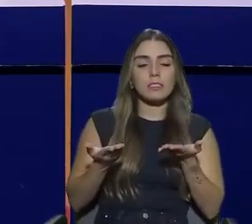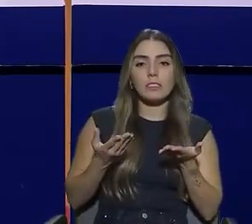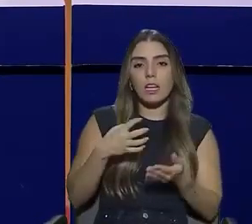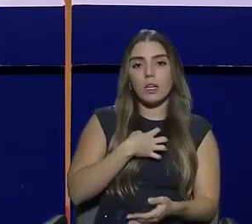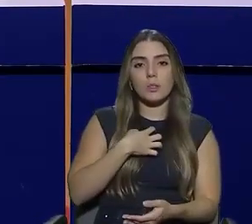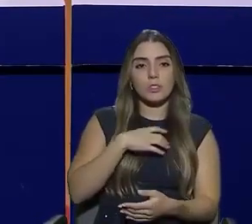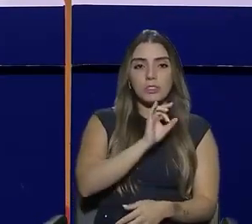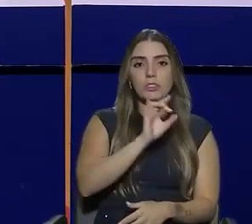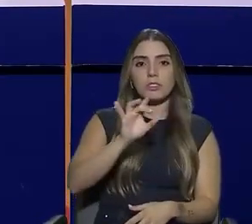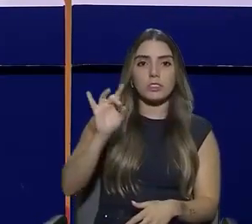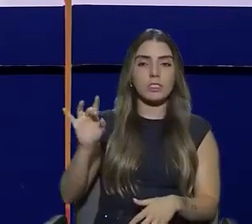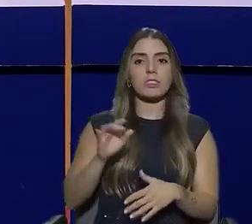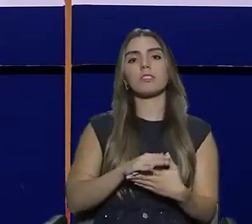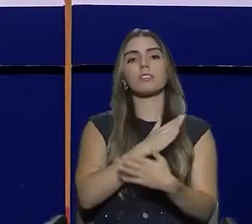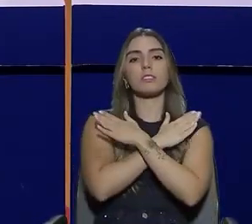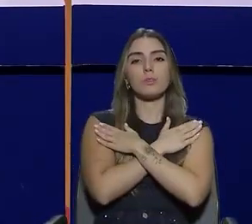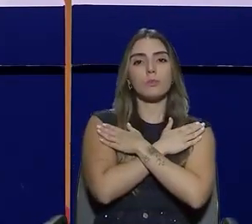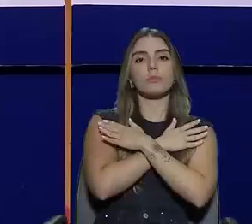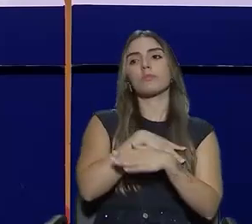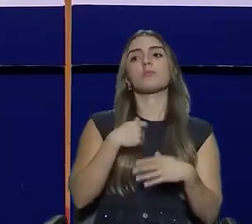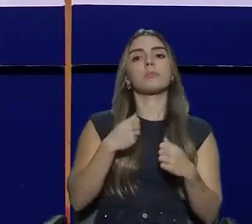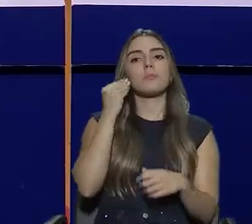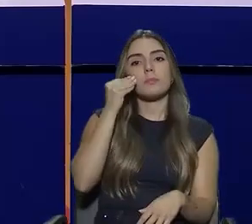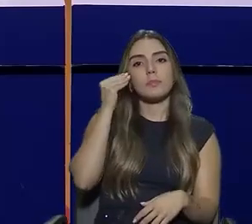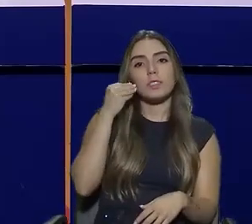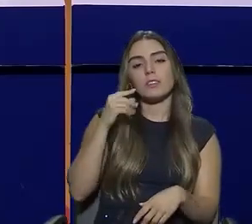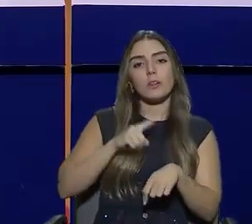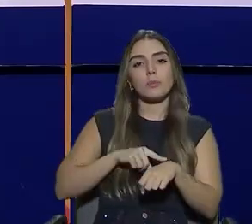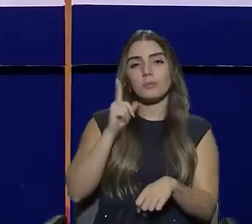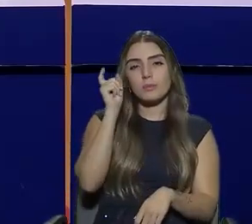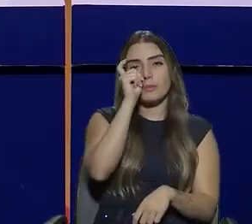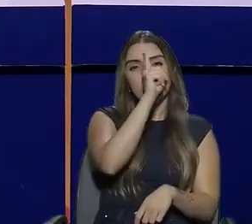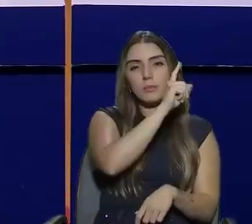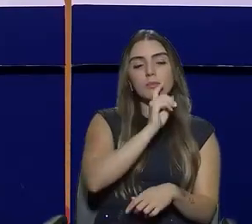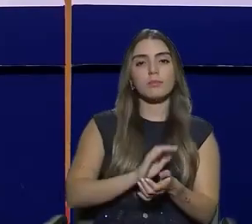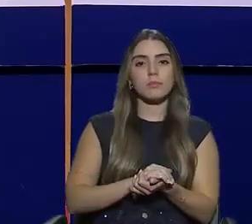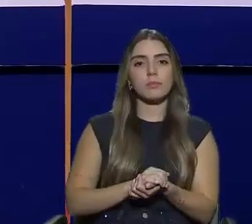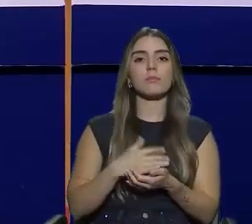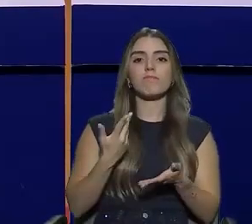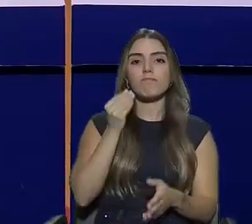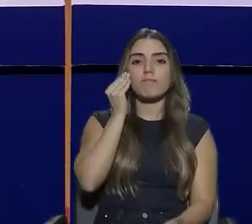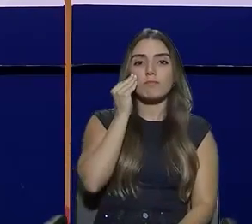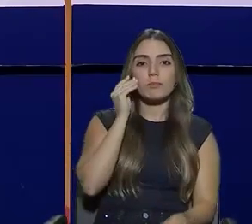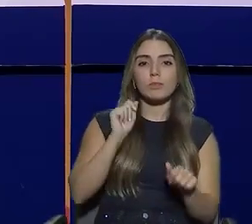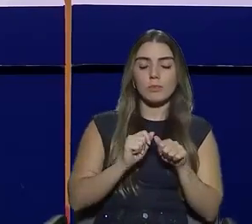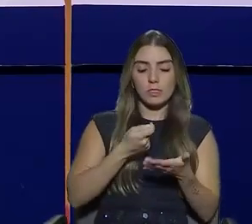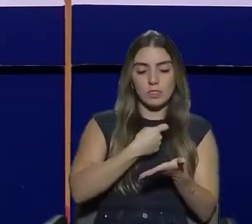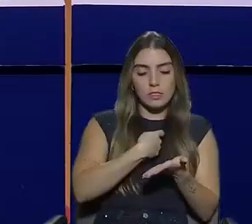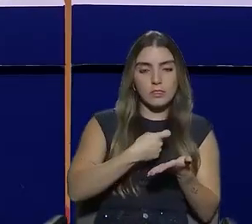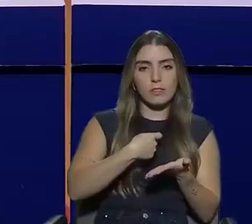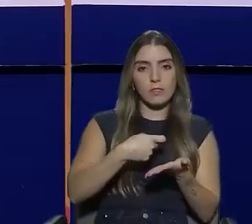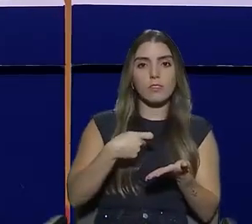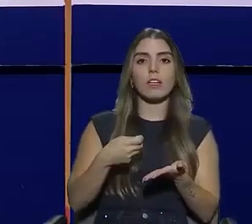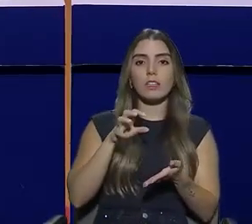está experimentando esse momento difícil. Então, eu acho que é assim que eu tento fazer a minha escrita,